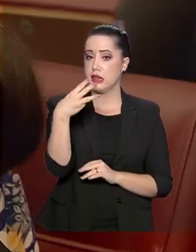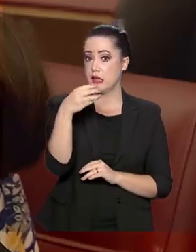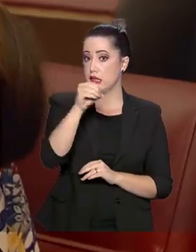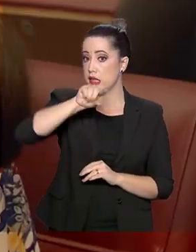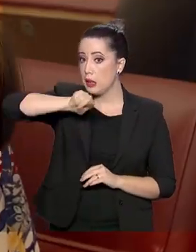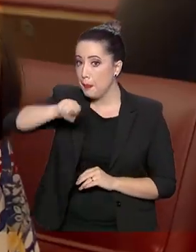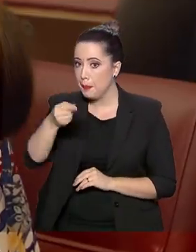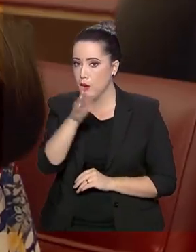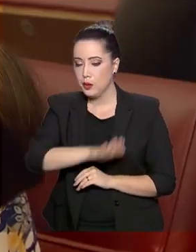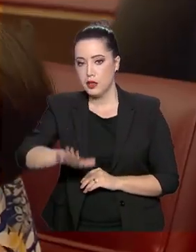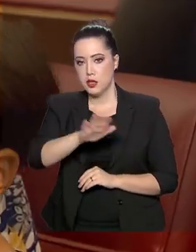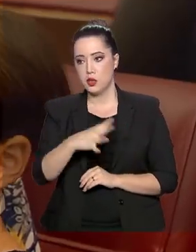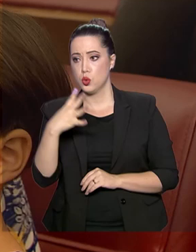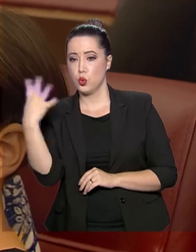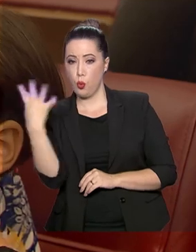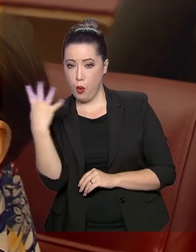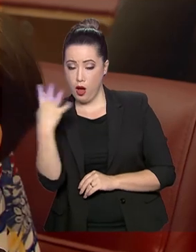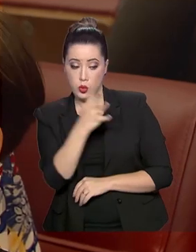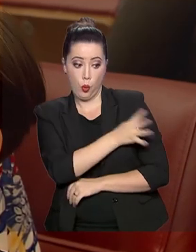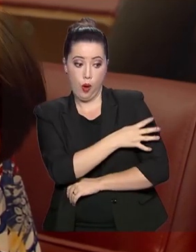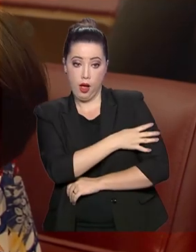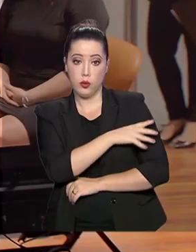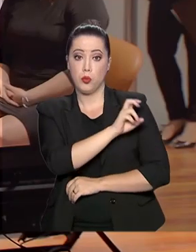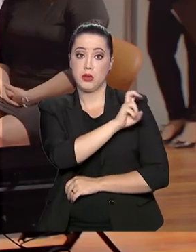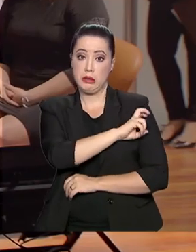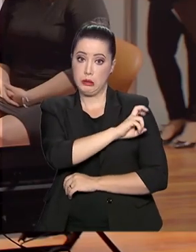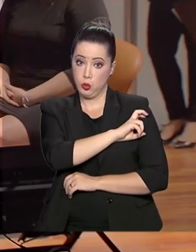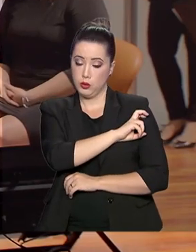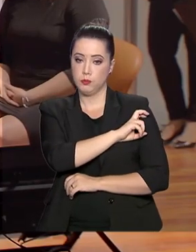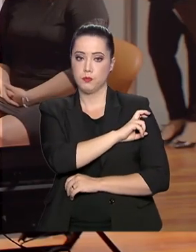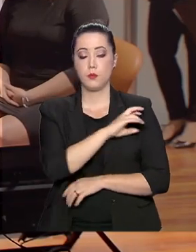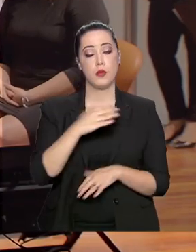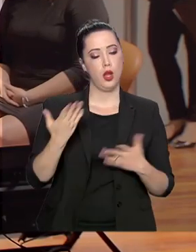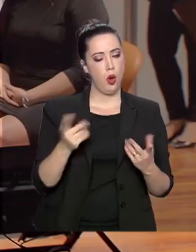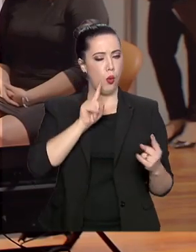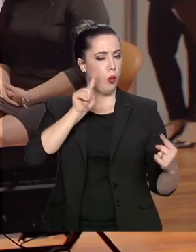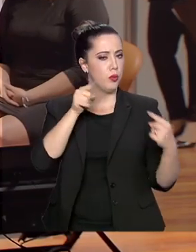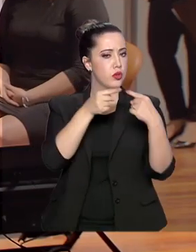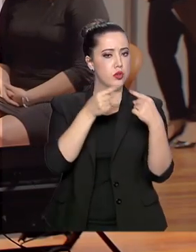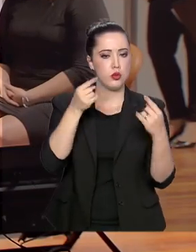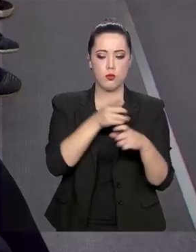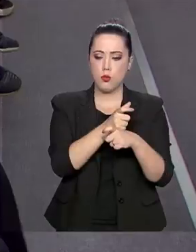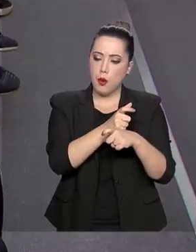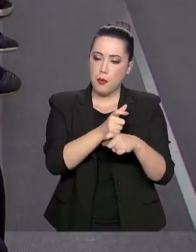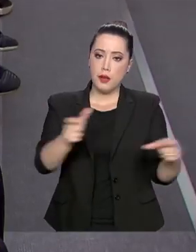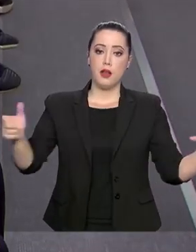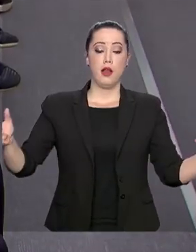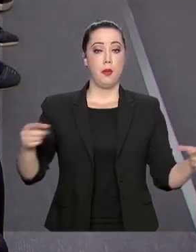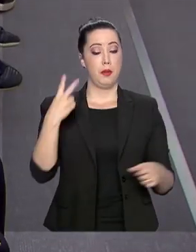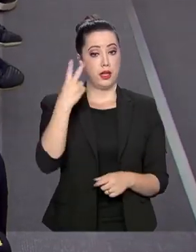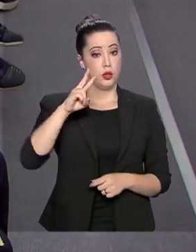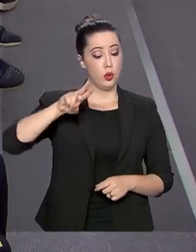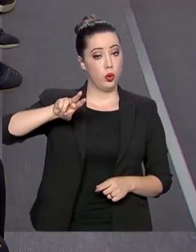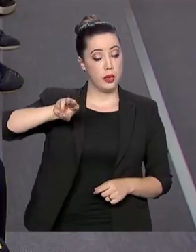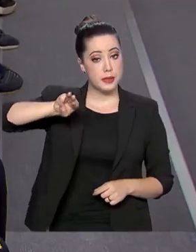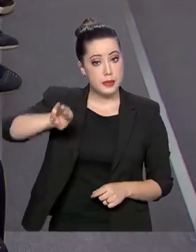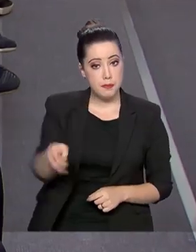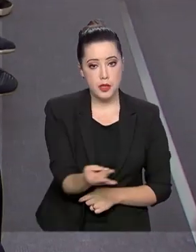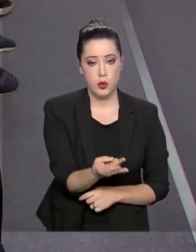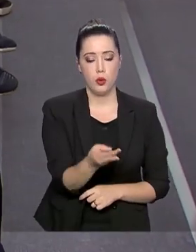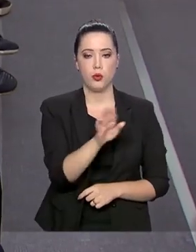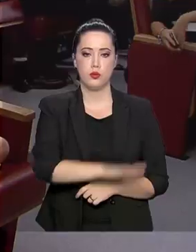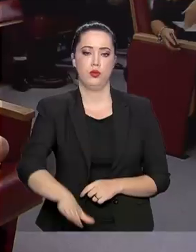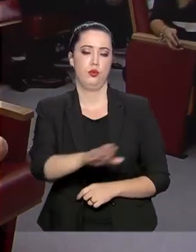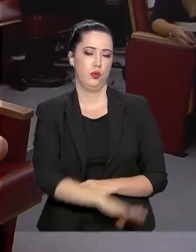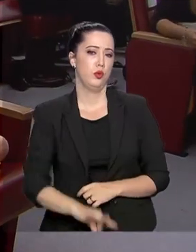do quarto e quinto anos do ensino fundamental. A intenção é ampliar a iniciativa para 2 milhões de estudantes em